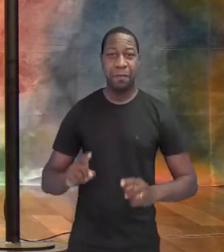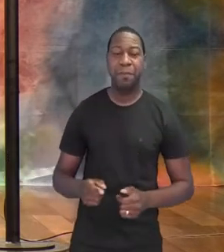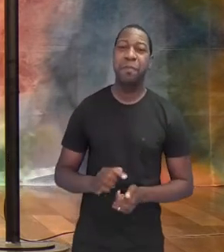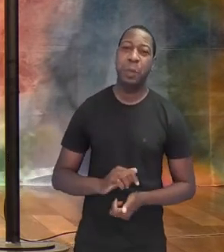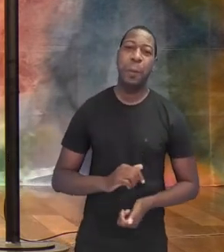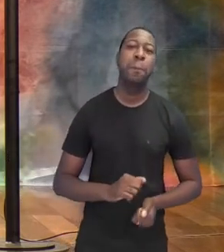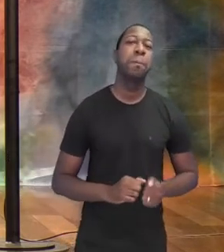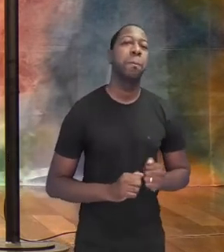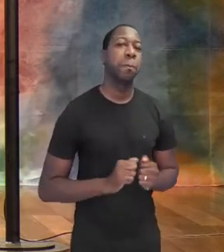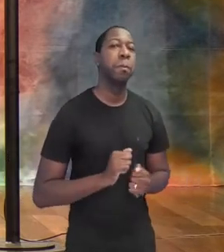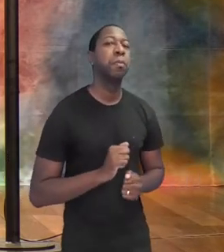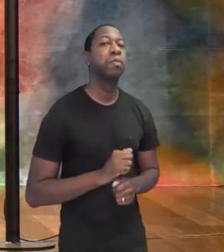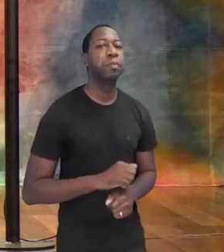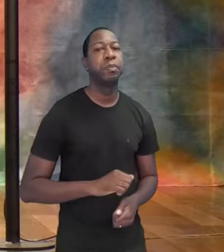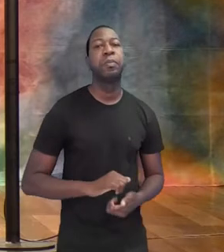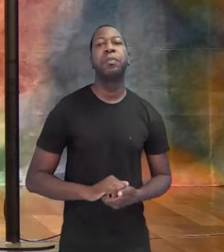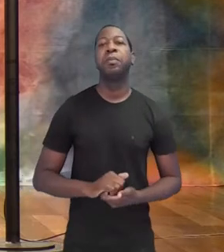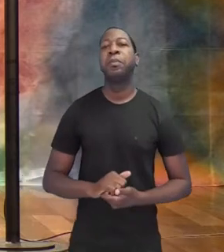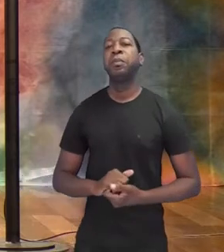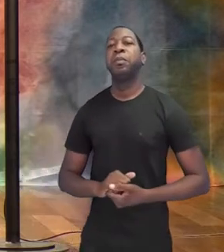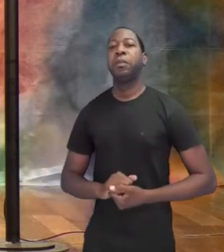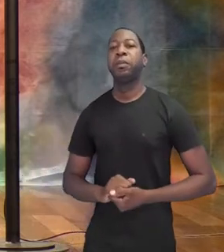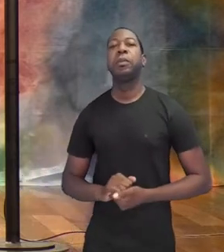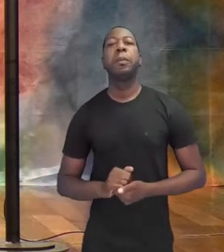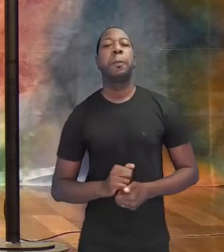bem, que podia.